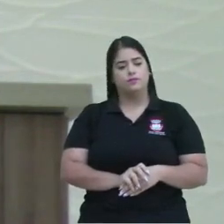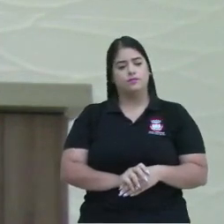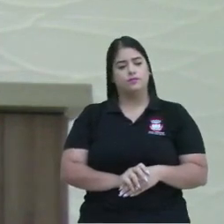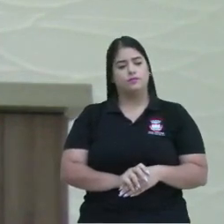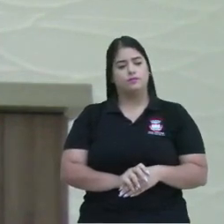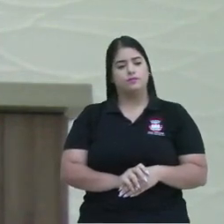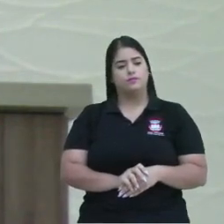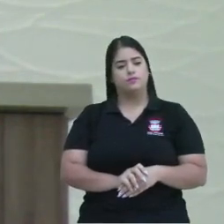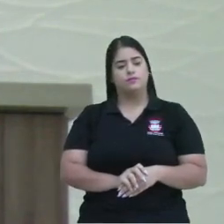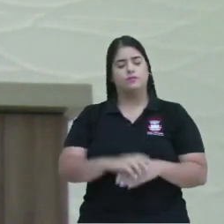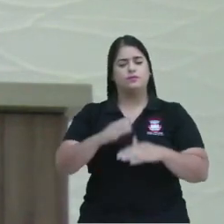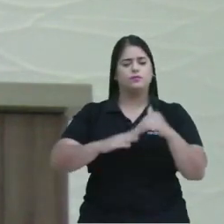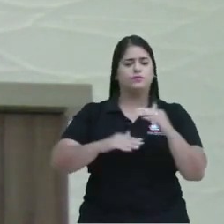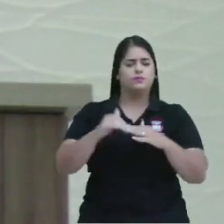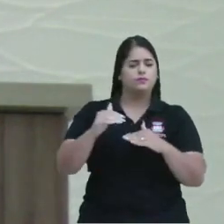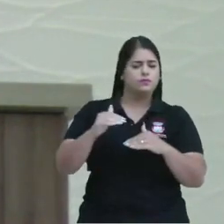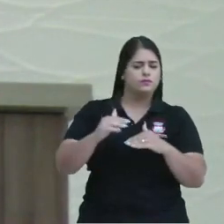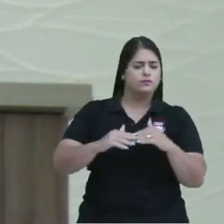sendo passado